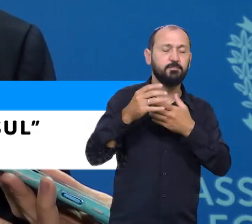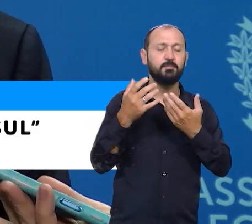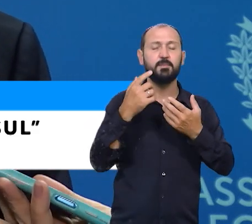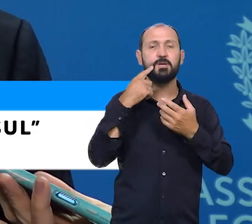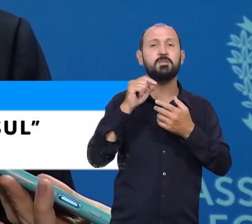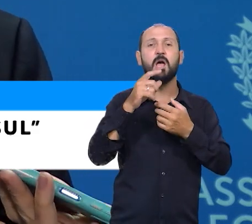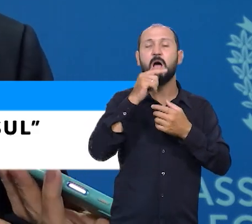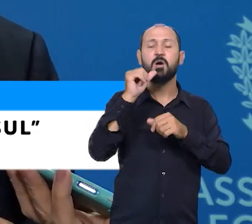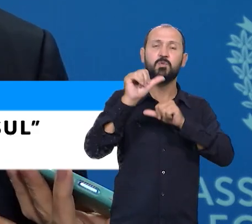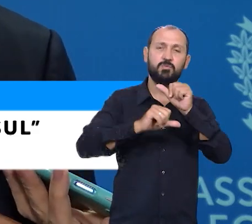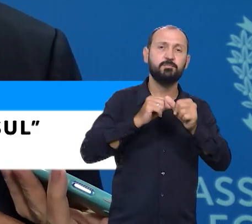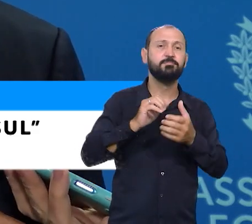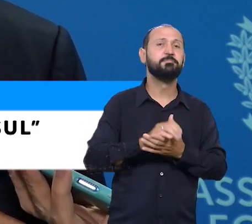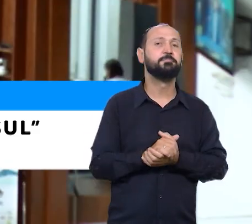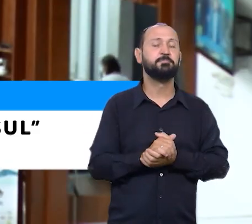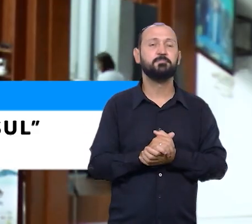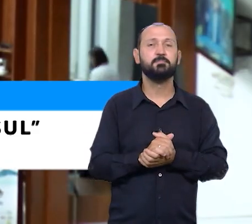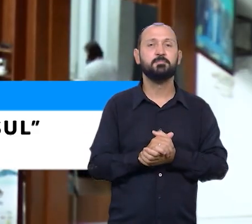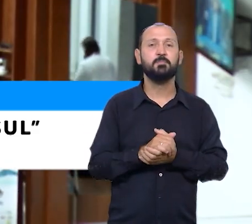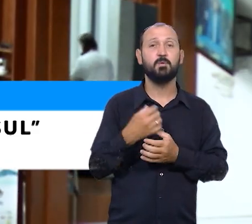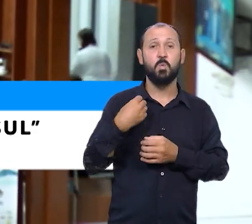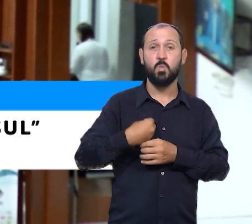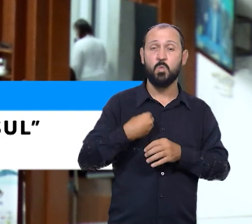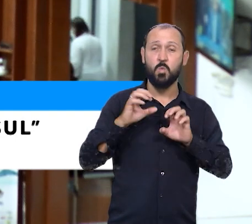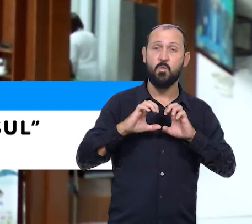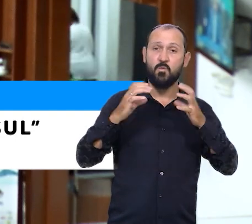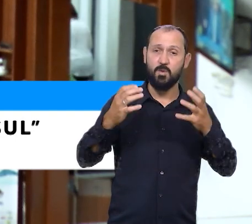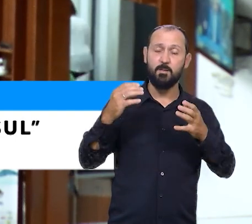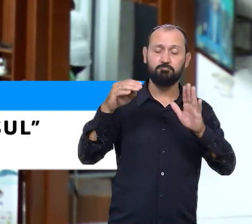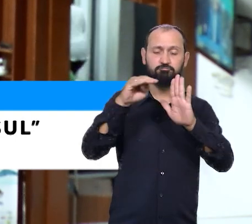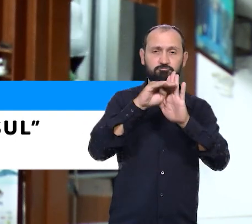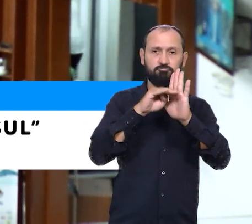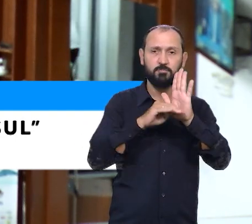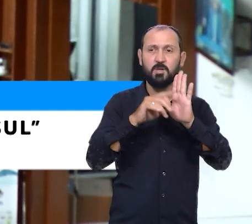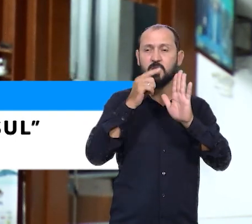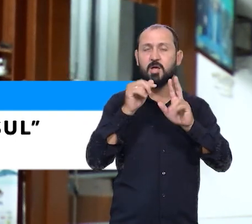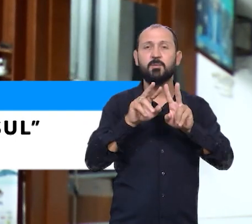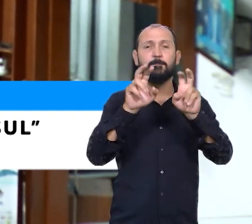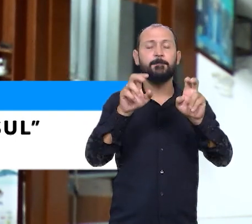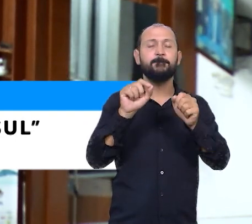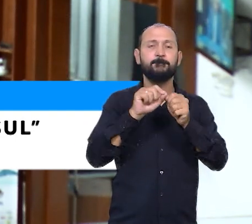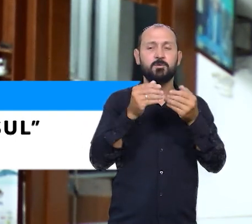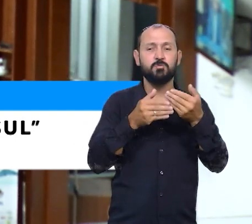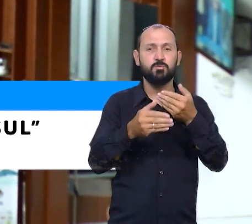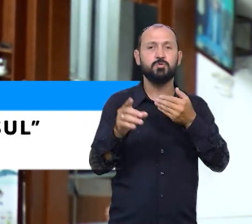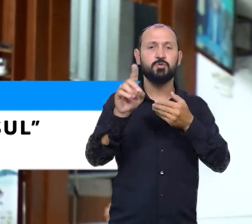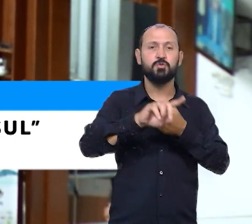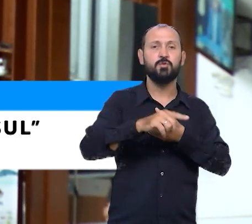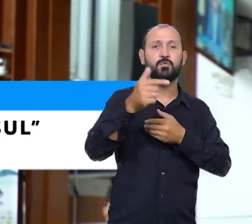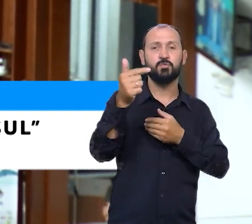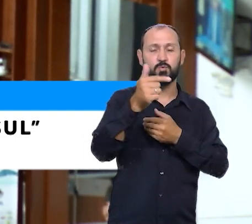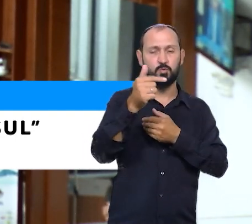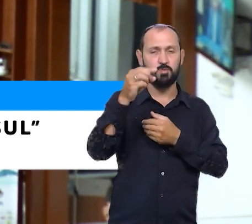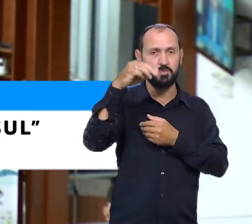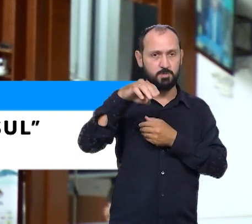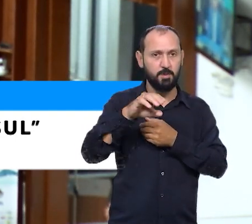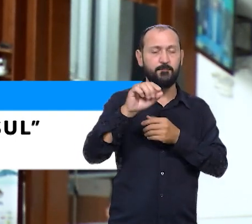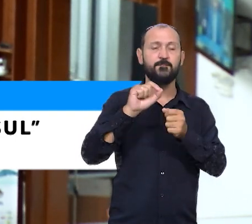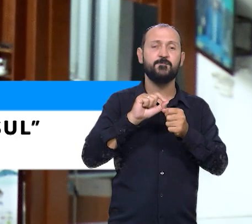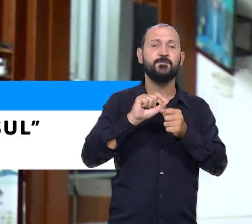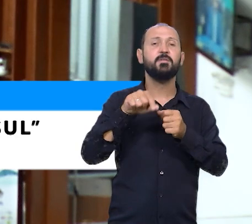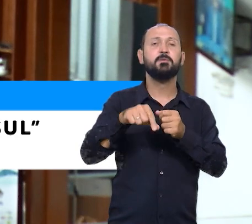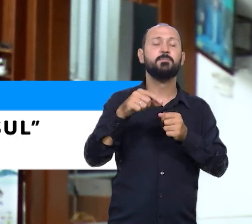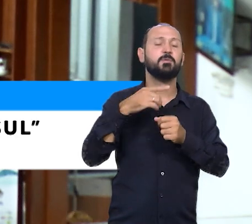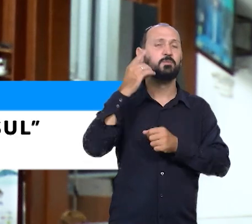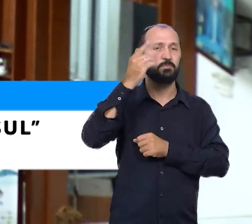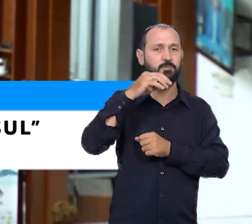PCH e CGH, isso é energia renovável. O evento, que faz parte da Programação Estadual da Água, que é comemorada no dia 22 de março,